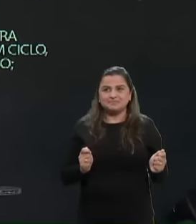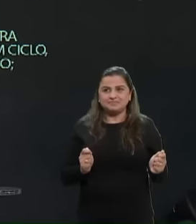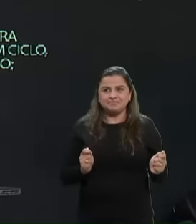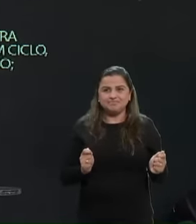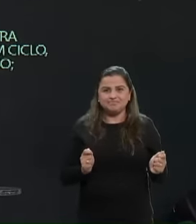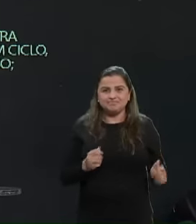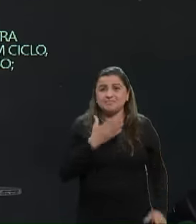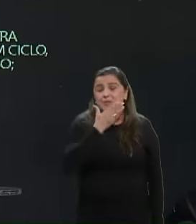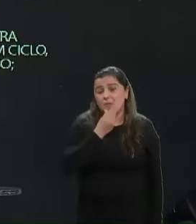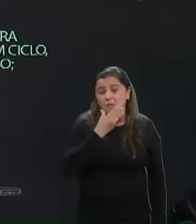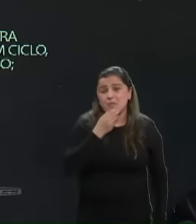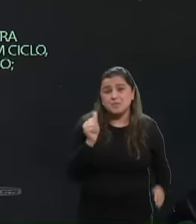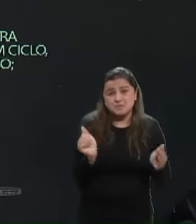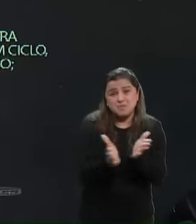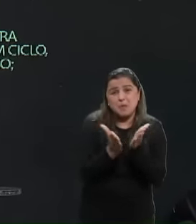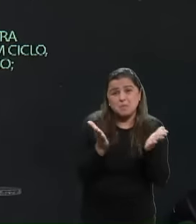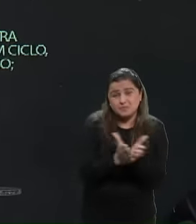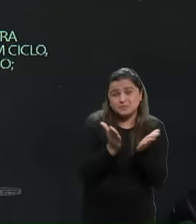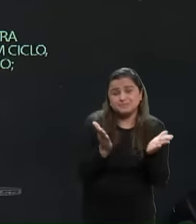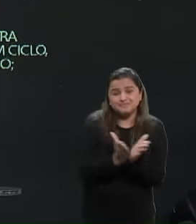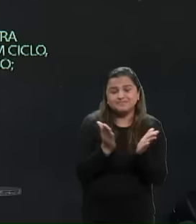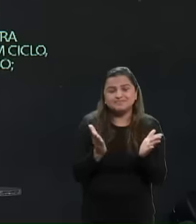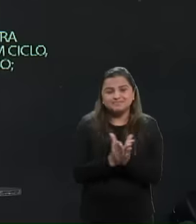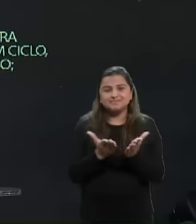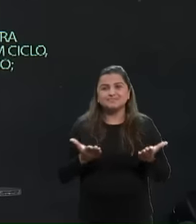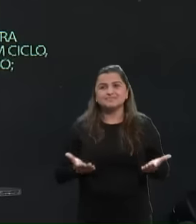um homem pobre,